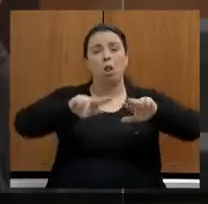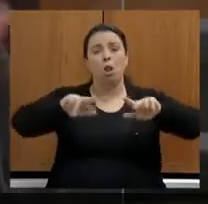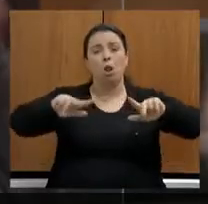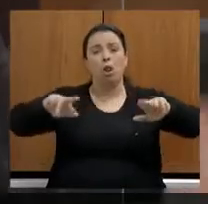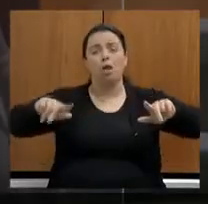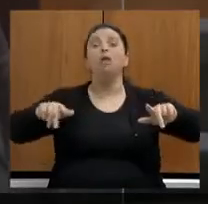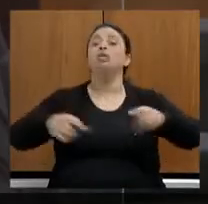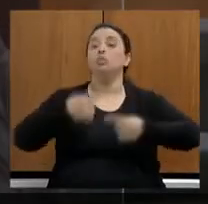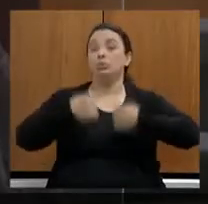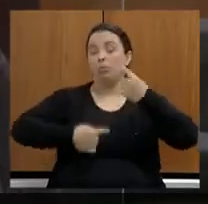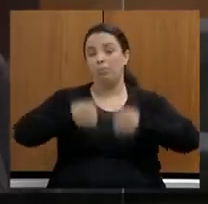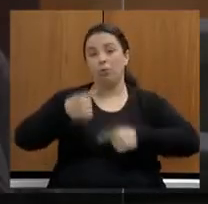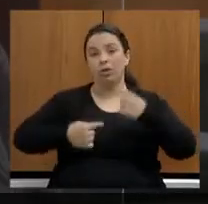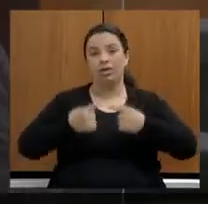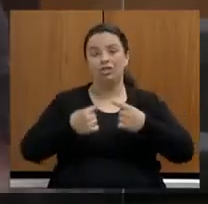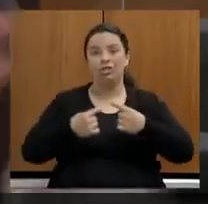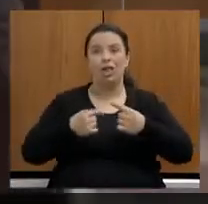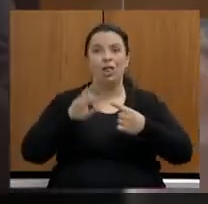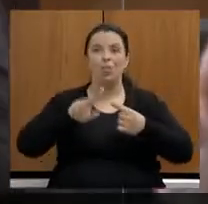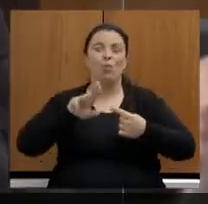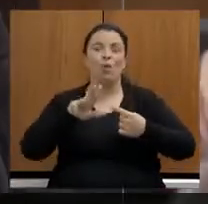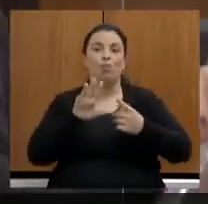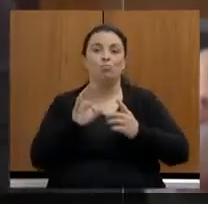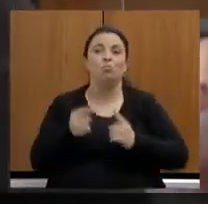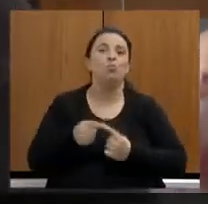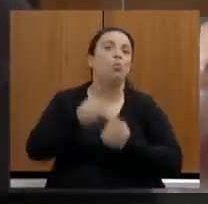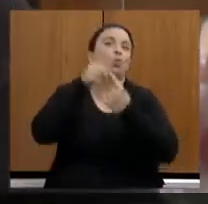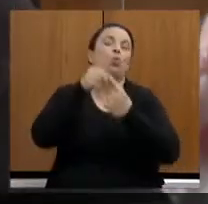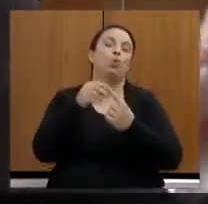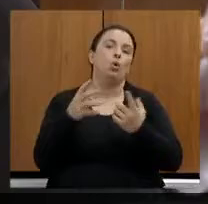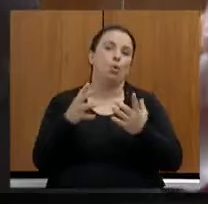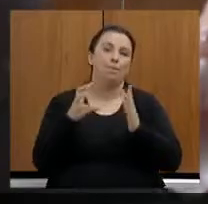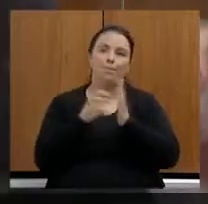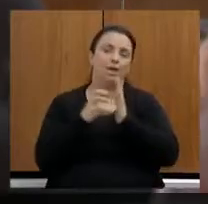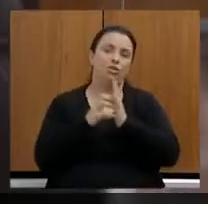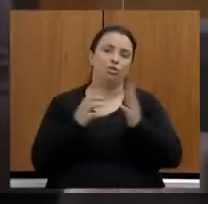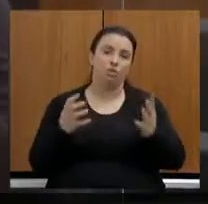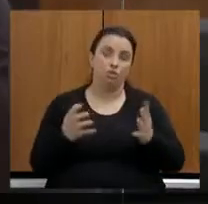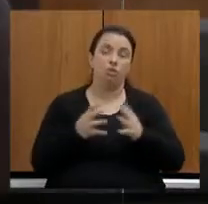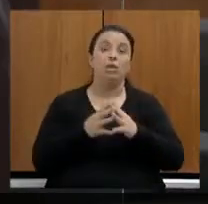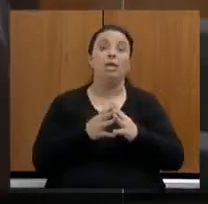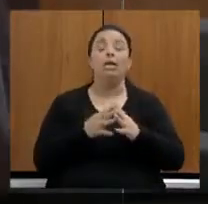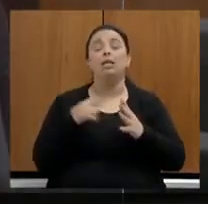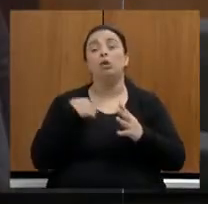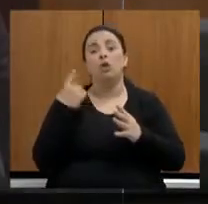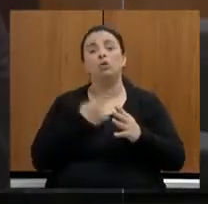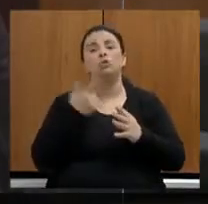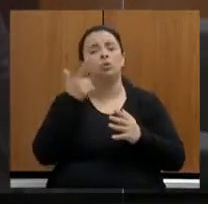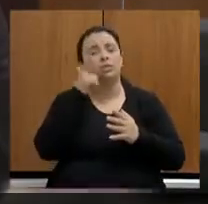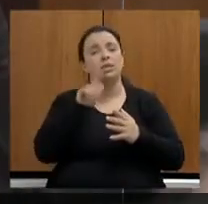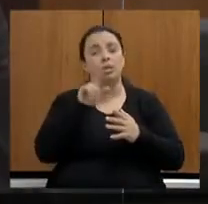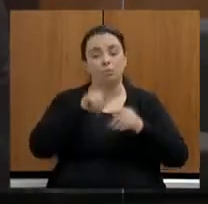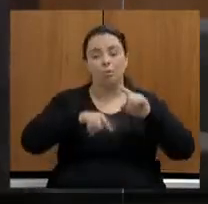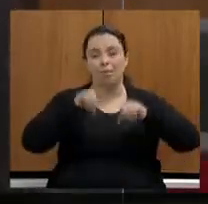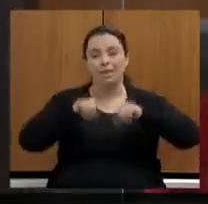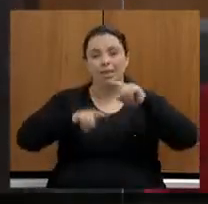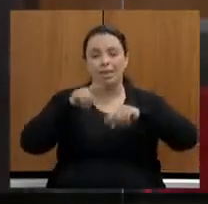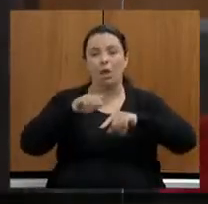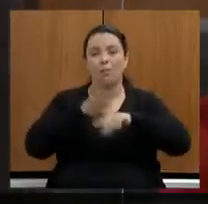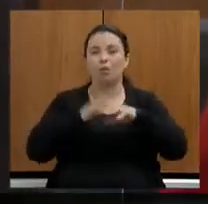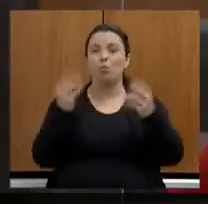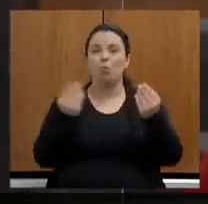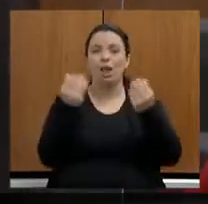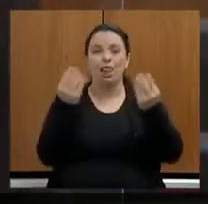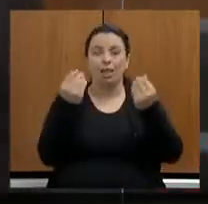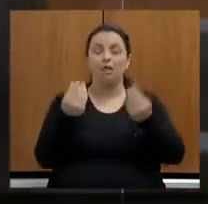qualquer debate que seja científico sabe então eu acho que a gente conseguiu hoje está com material cada de quadras mais qualidade que traga isso